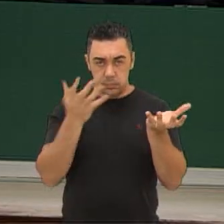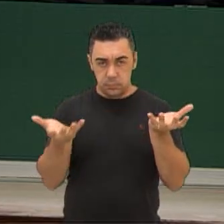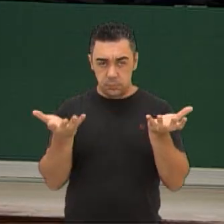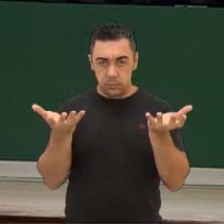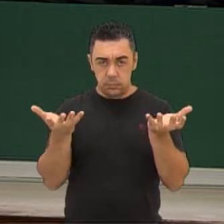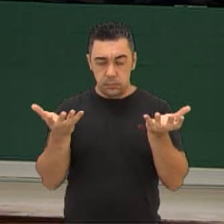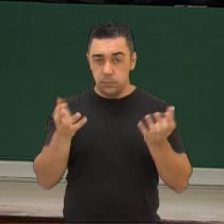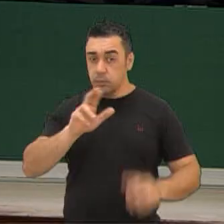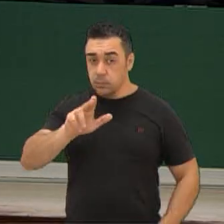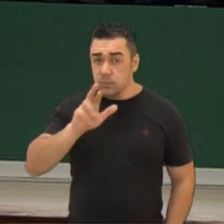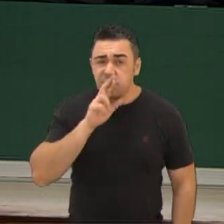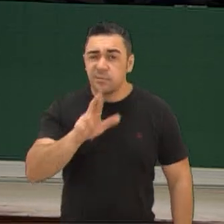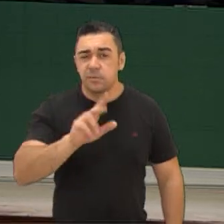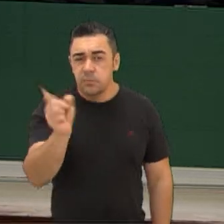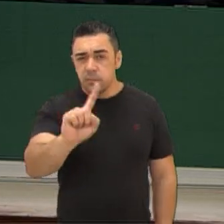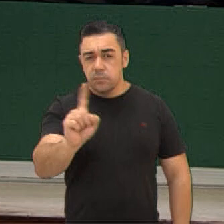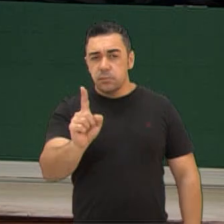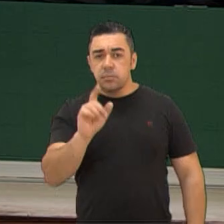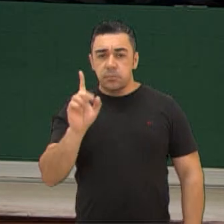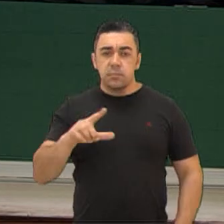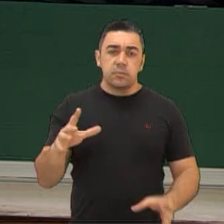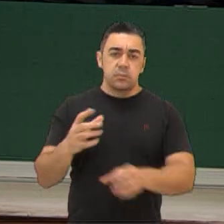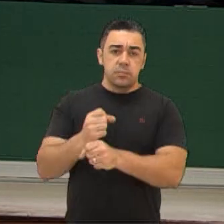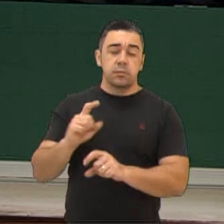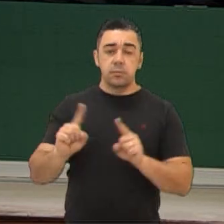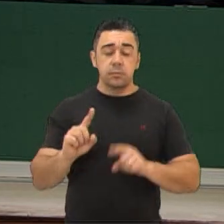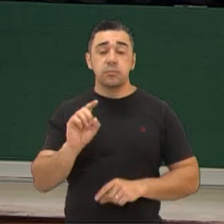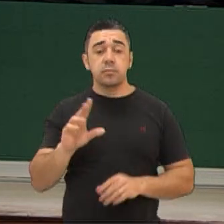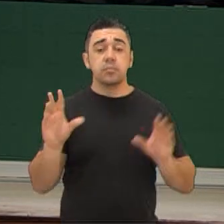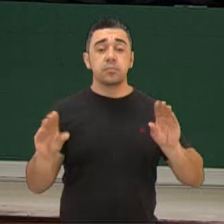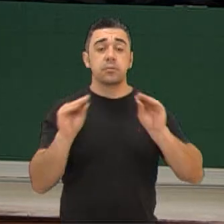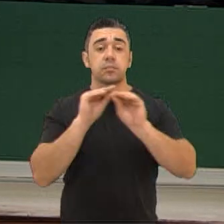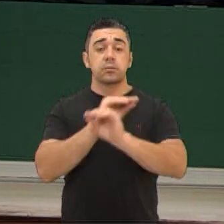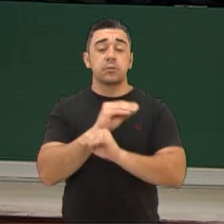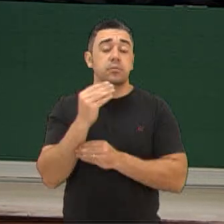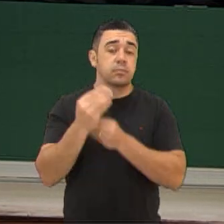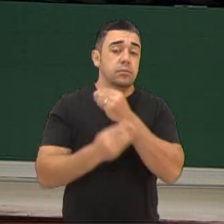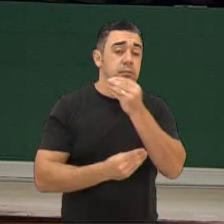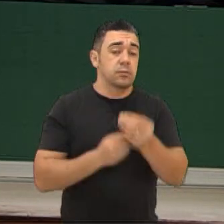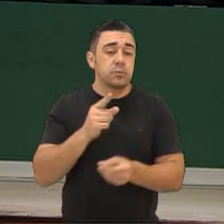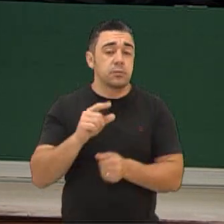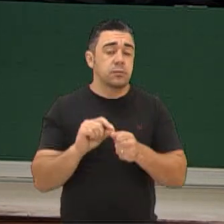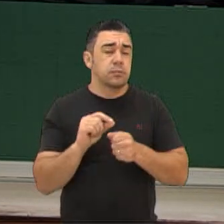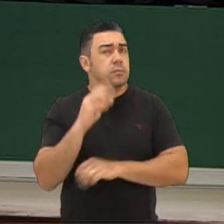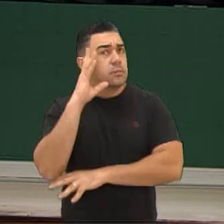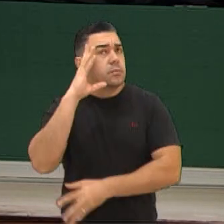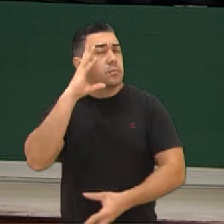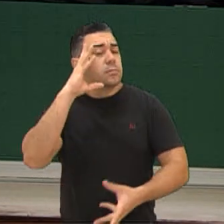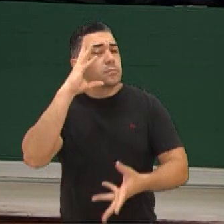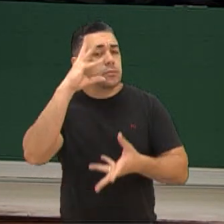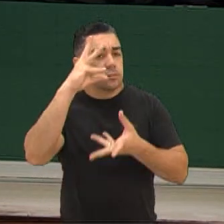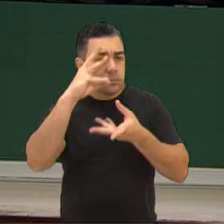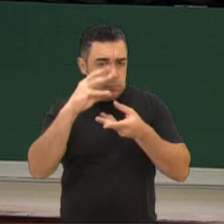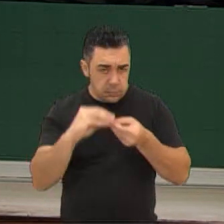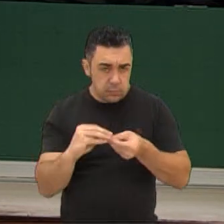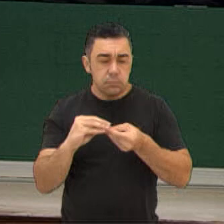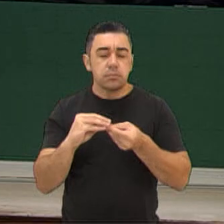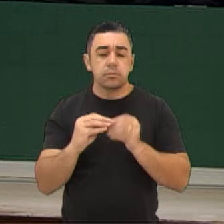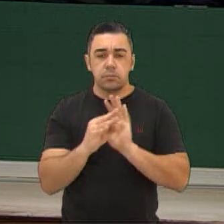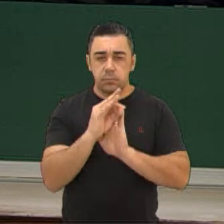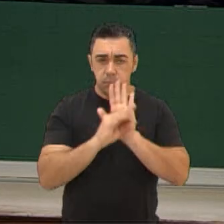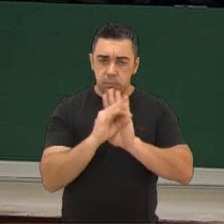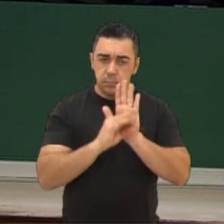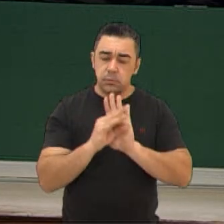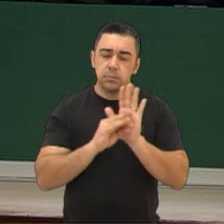não esqueçam, não é para resolver a expressão, é para representar ela como você consegue interpretar da forma